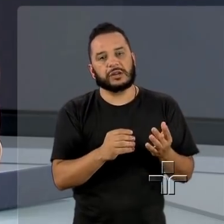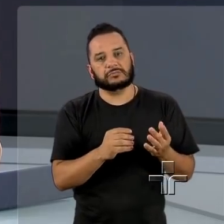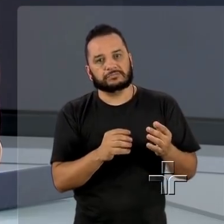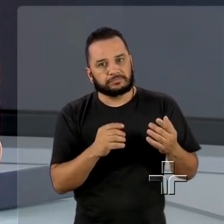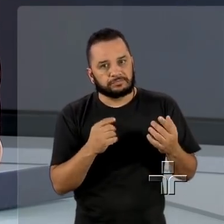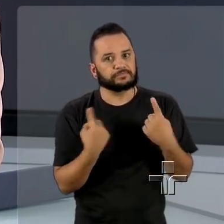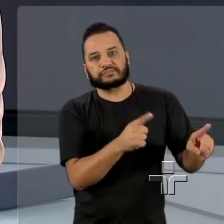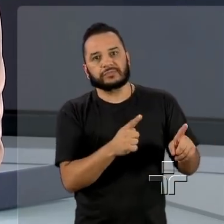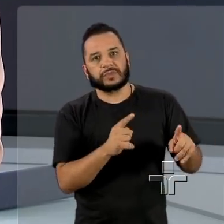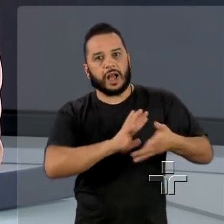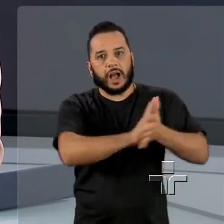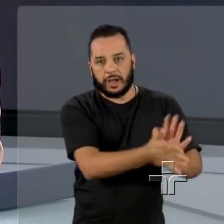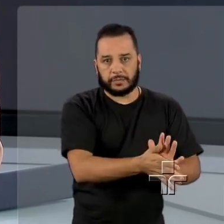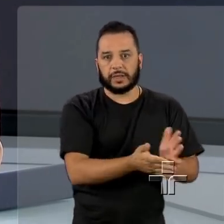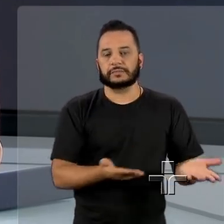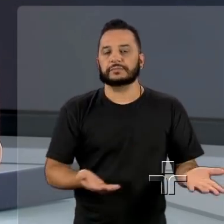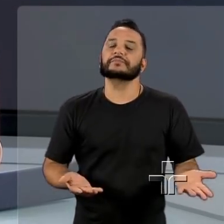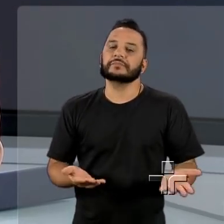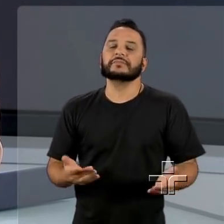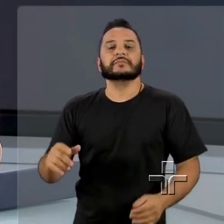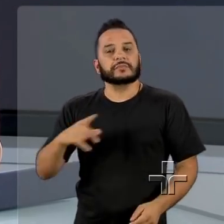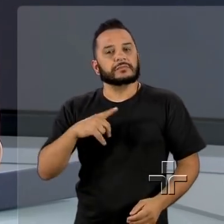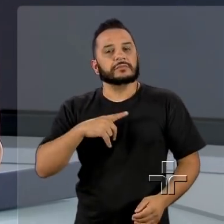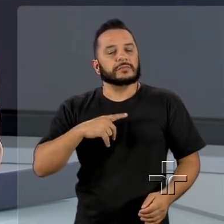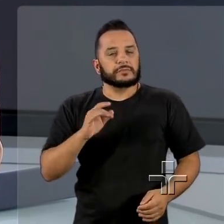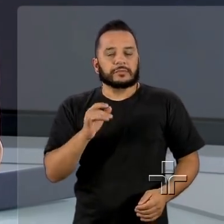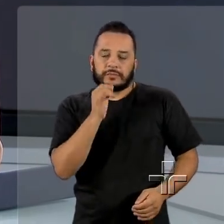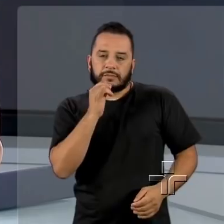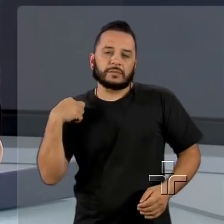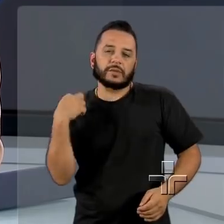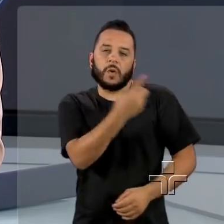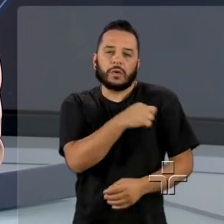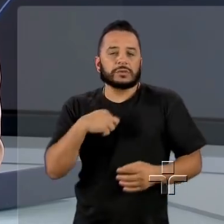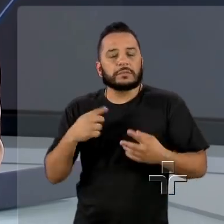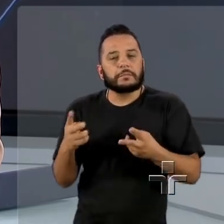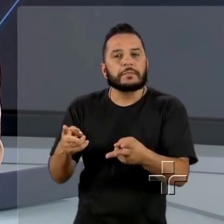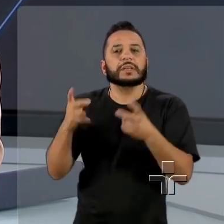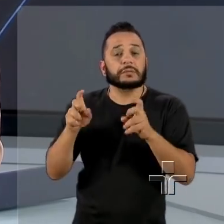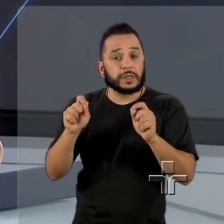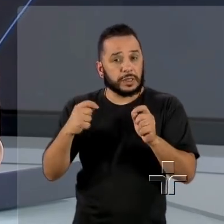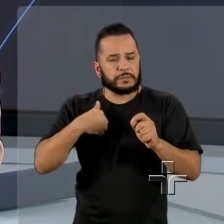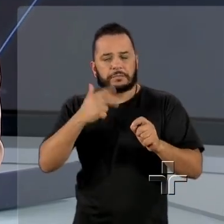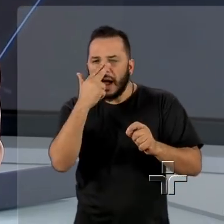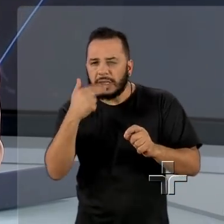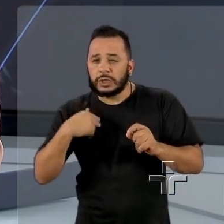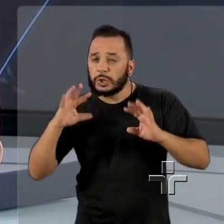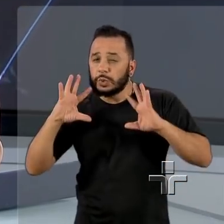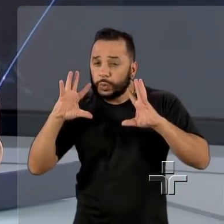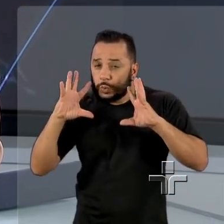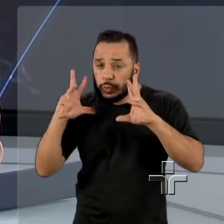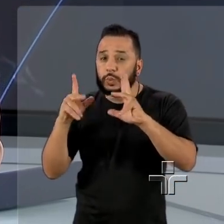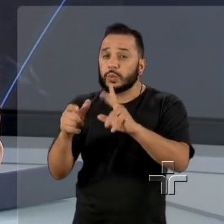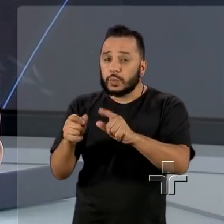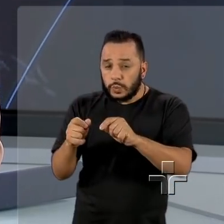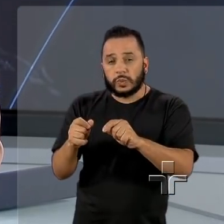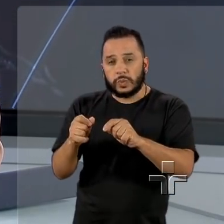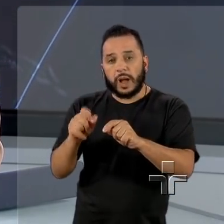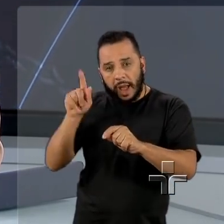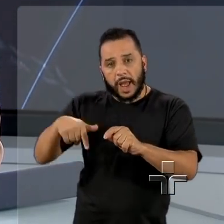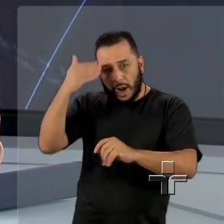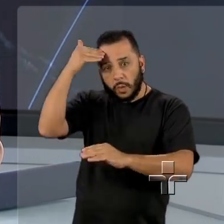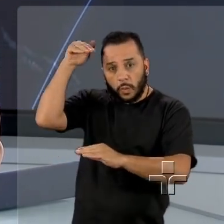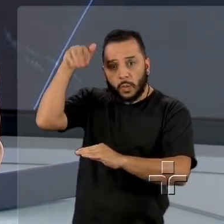Força Tarefa encontrou esquemas de mais de 11 bilhões e meio de reais. Mas para o professor é preciso fazer mais, atacando a origem